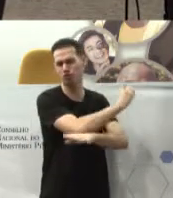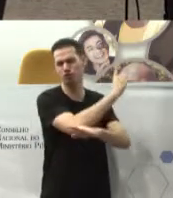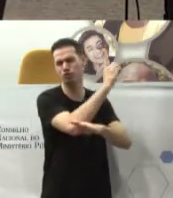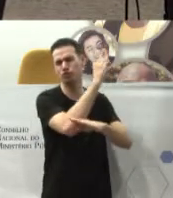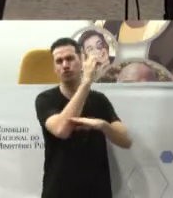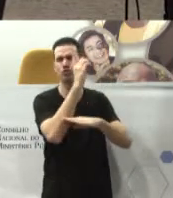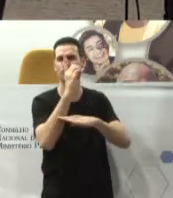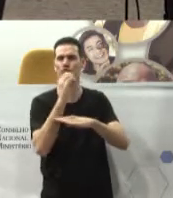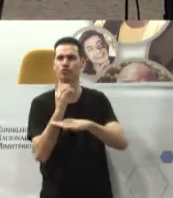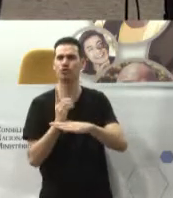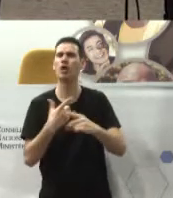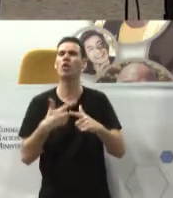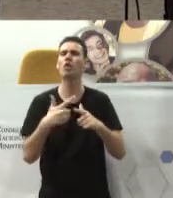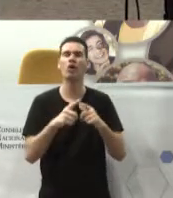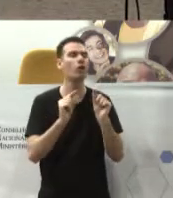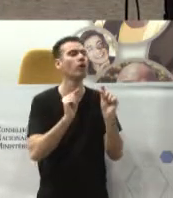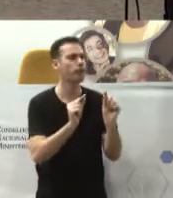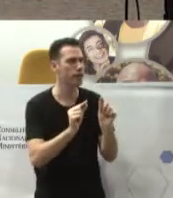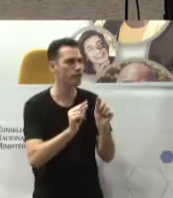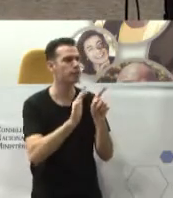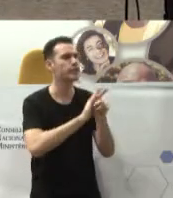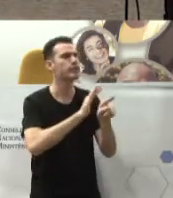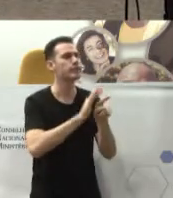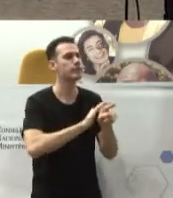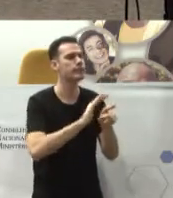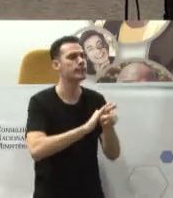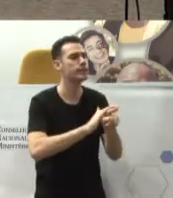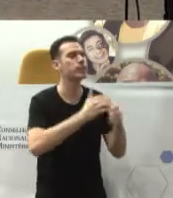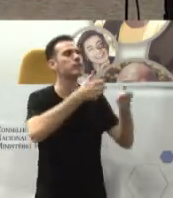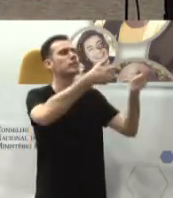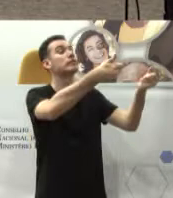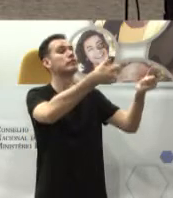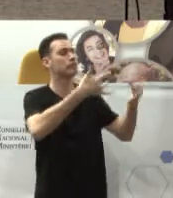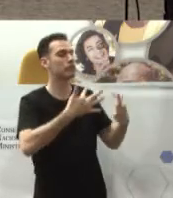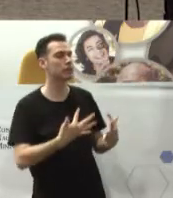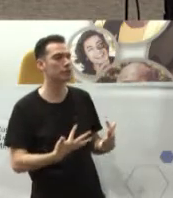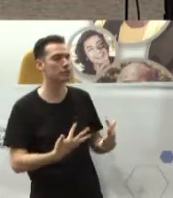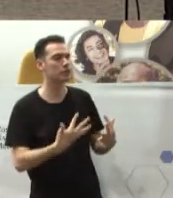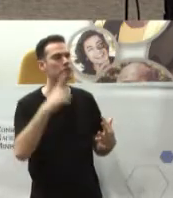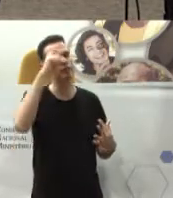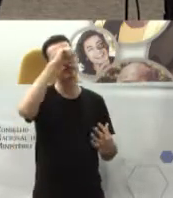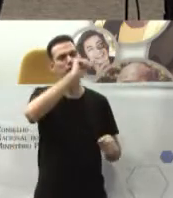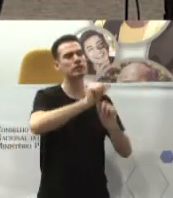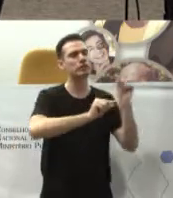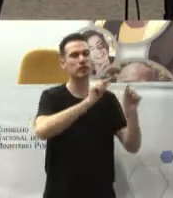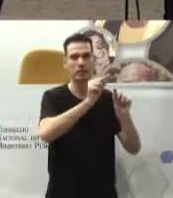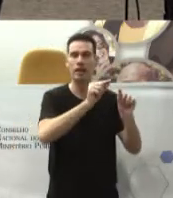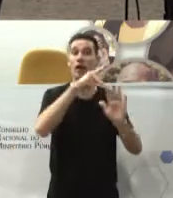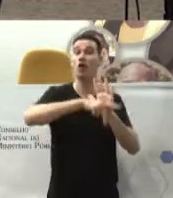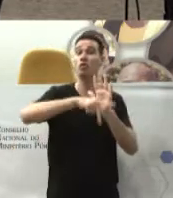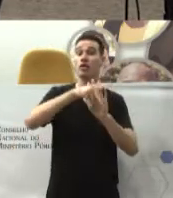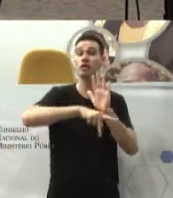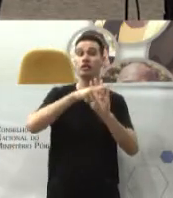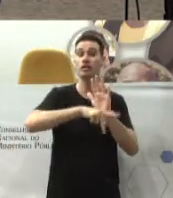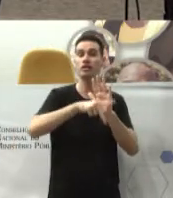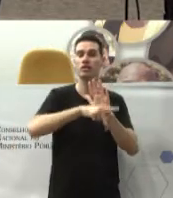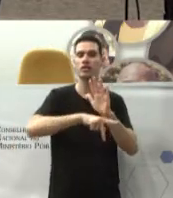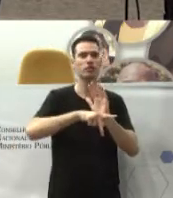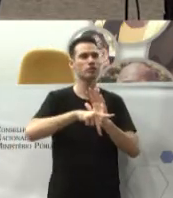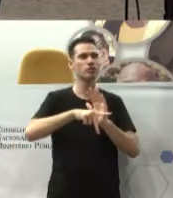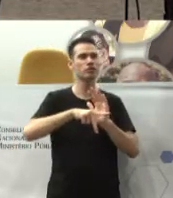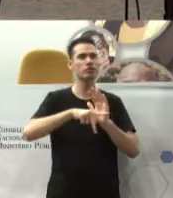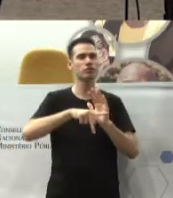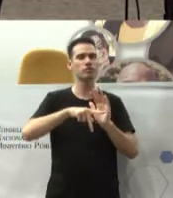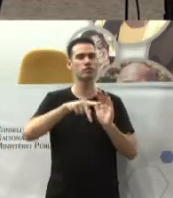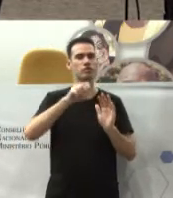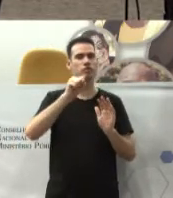vocês têm de problema, né? O que, que vocês têm de dificuldade. Esse programa chama-se SUS com Mais, já está,